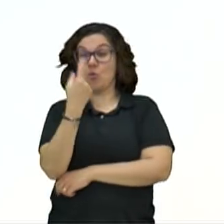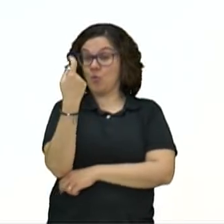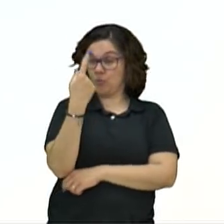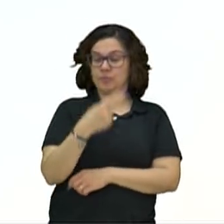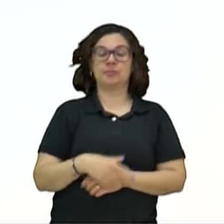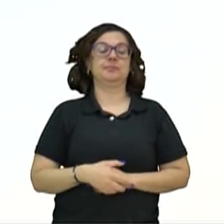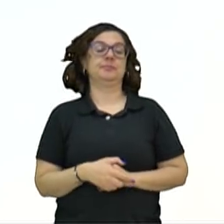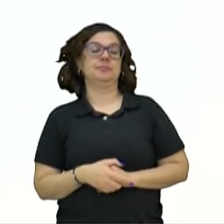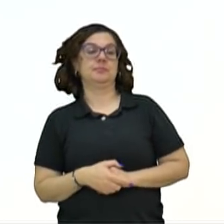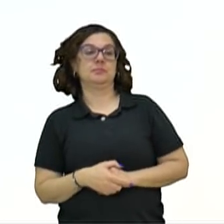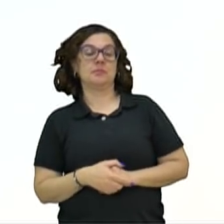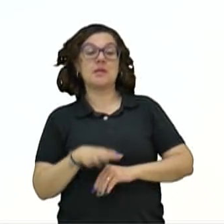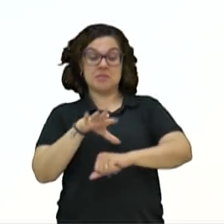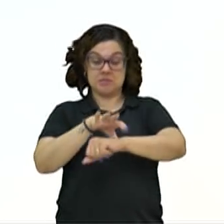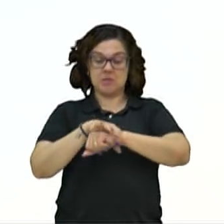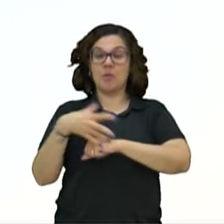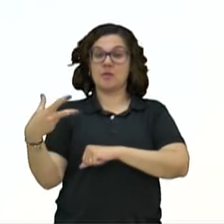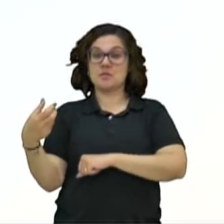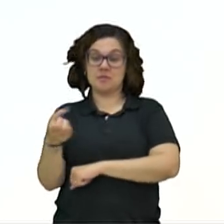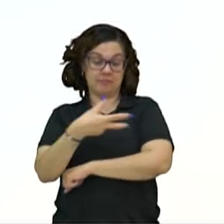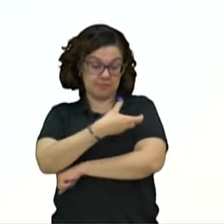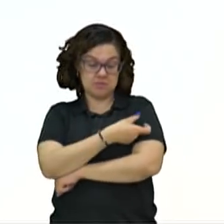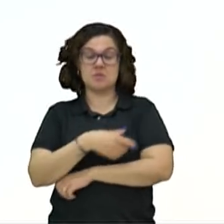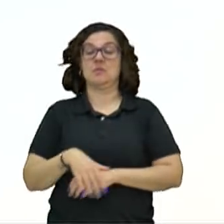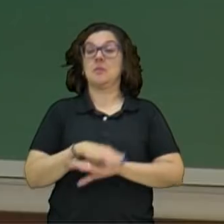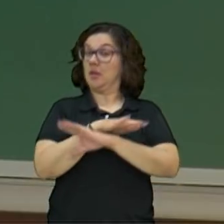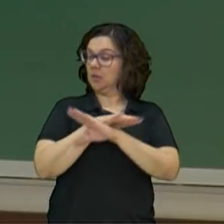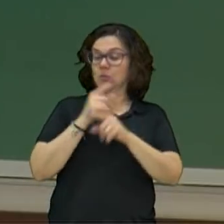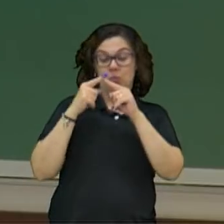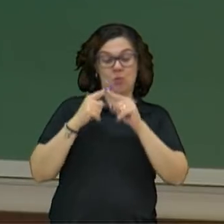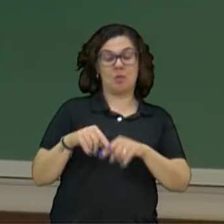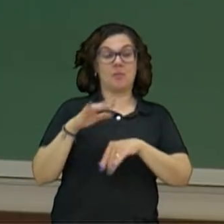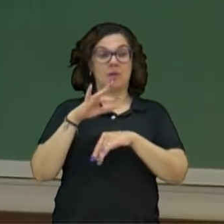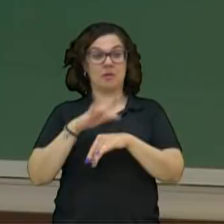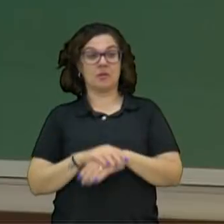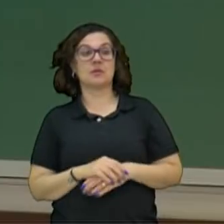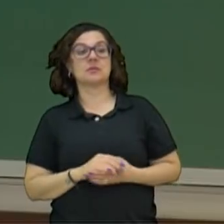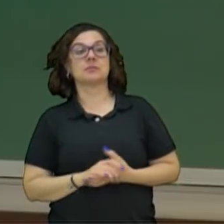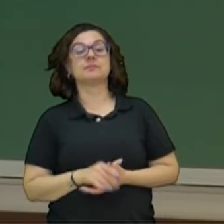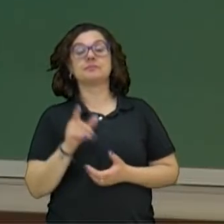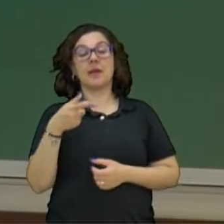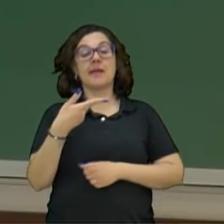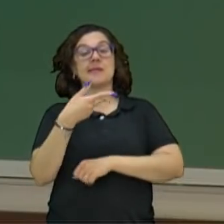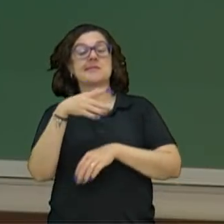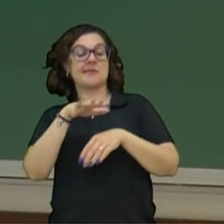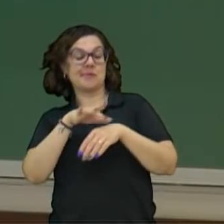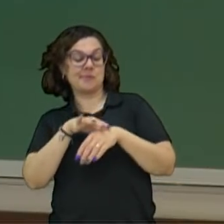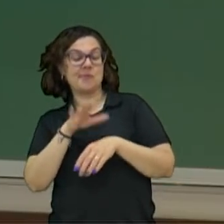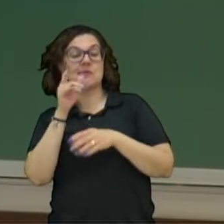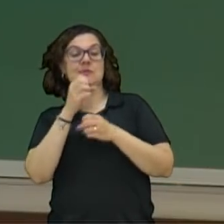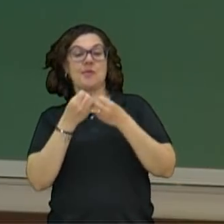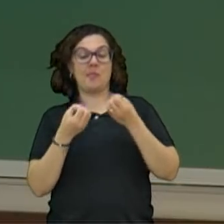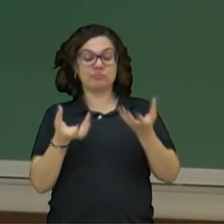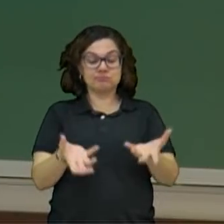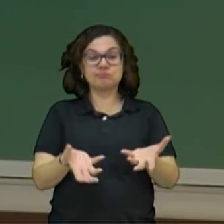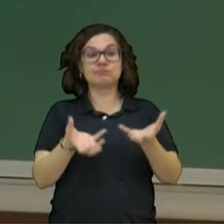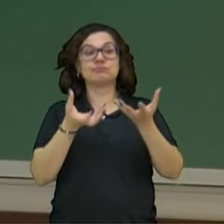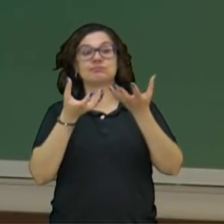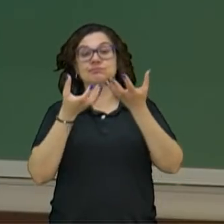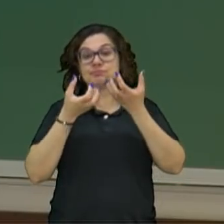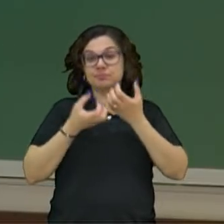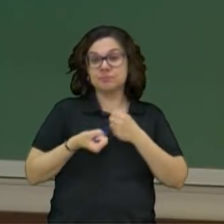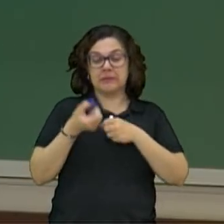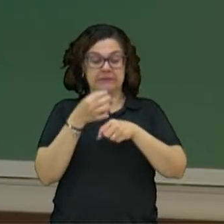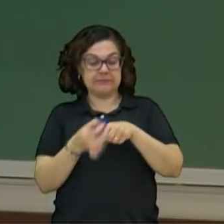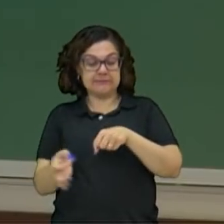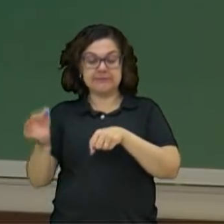tá? Para garantir a segurança, essa imunidade. Essa doença, ela é transmitida por